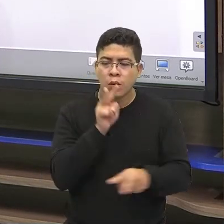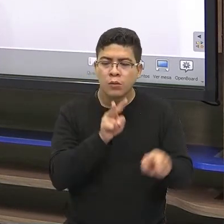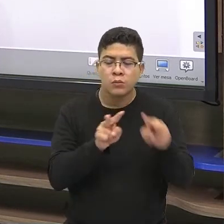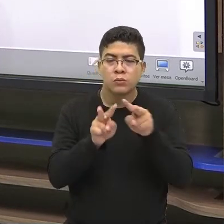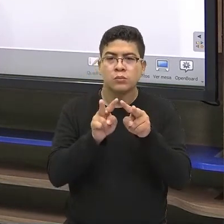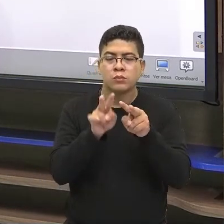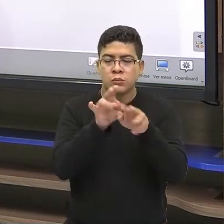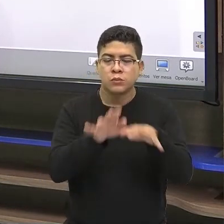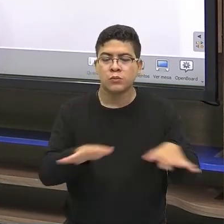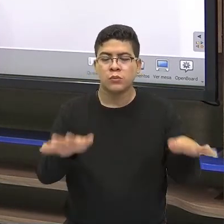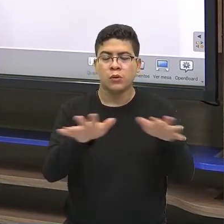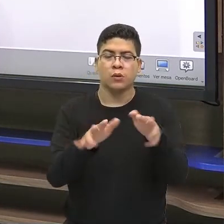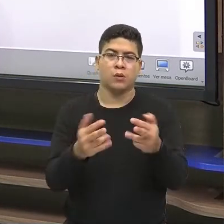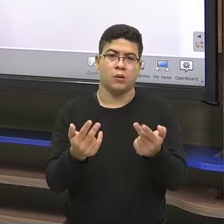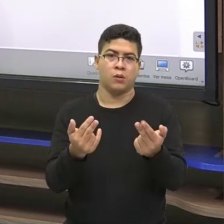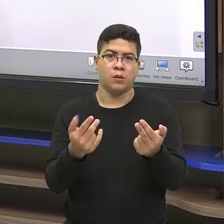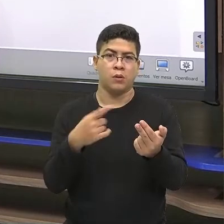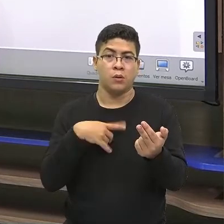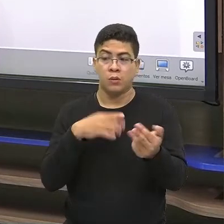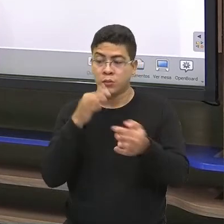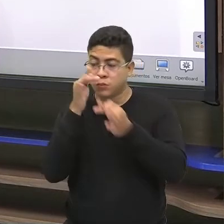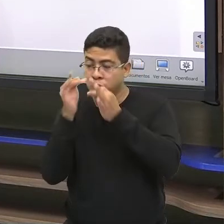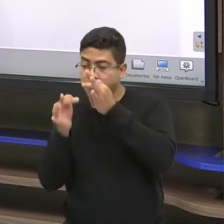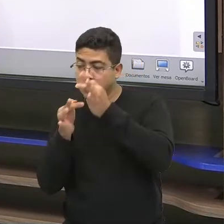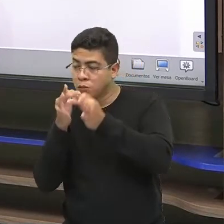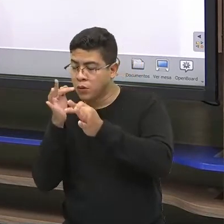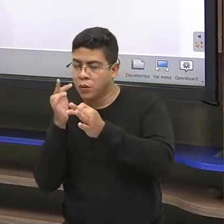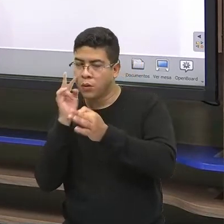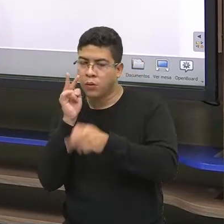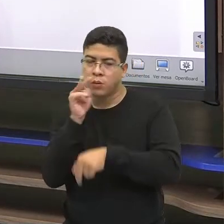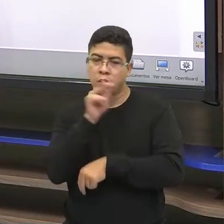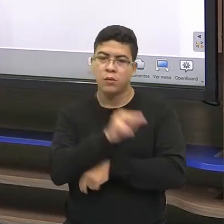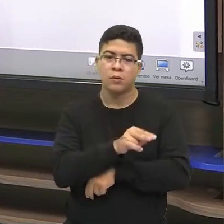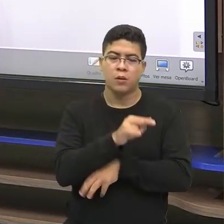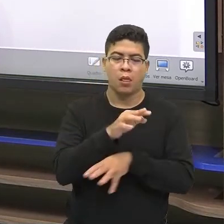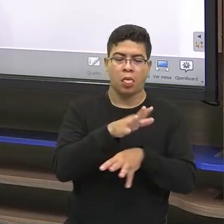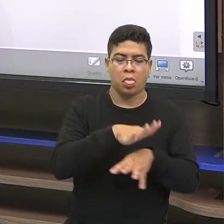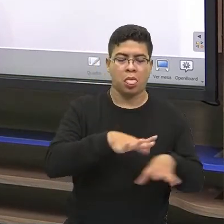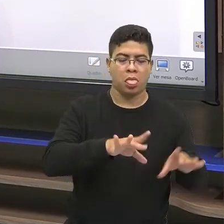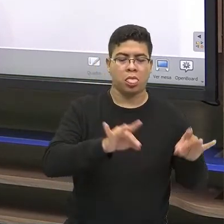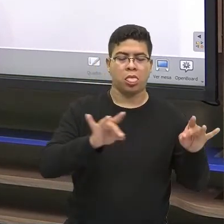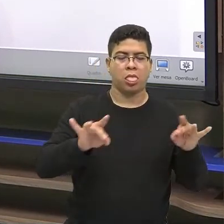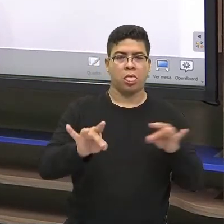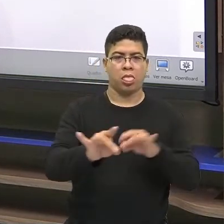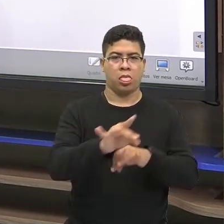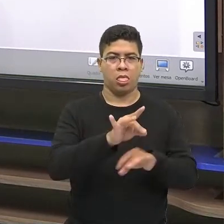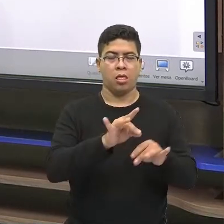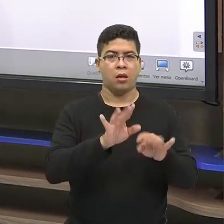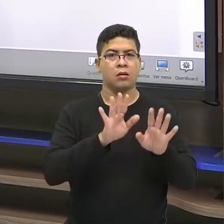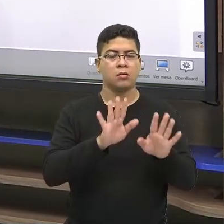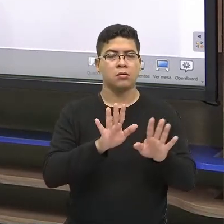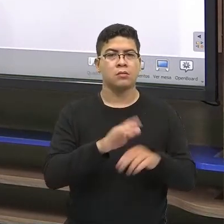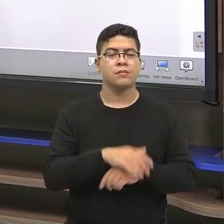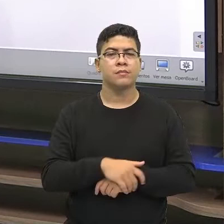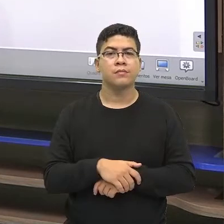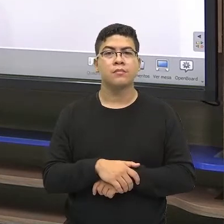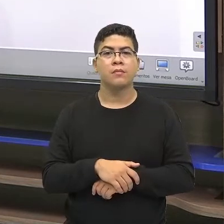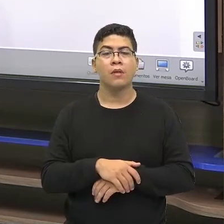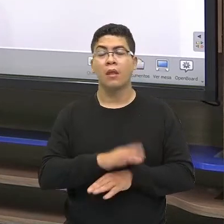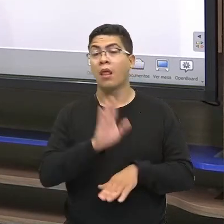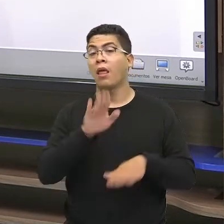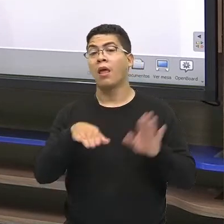mesmo espaço. Um vê flores e o outro vê lama. Então, depende